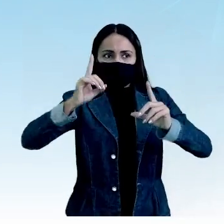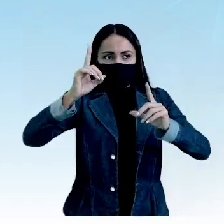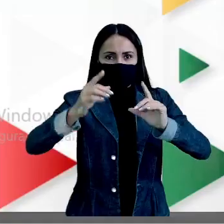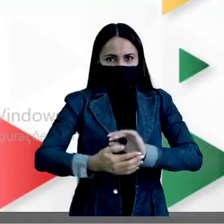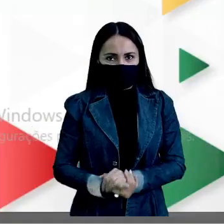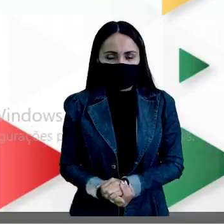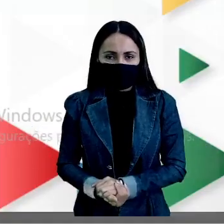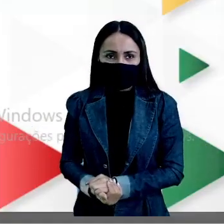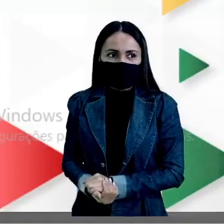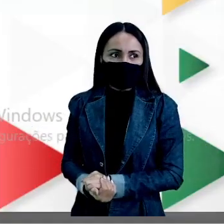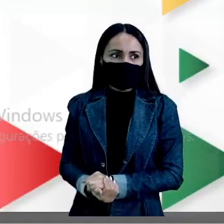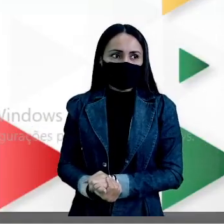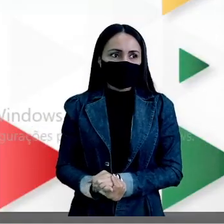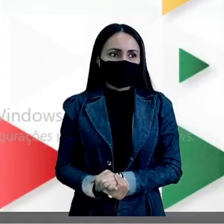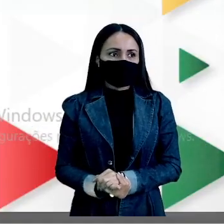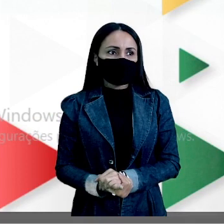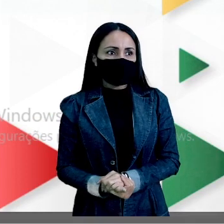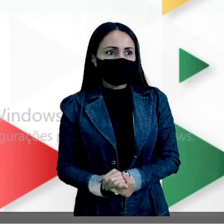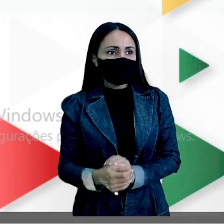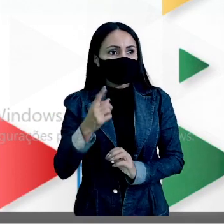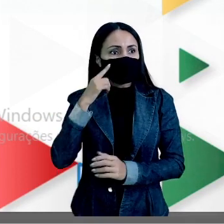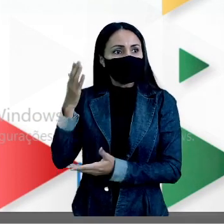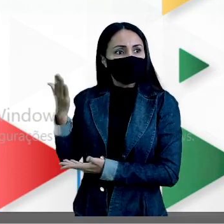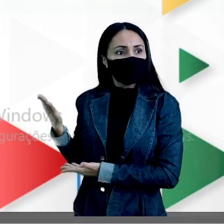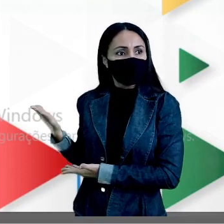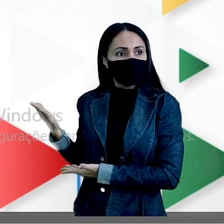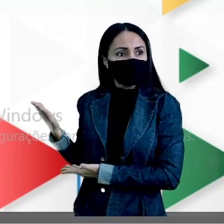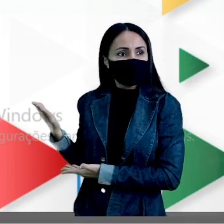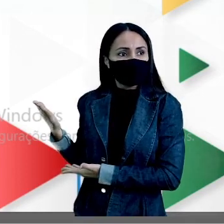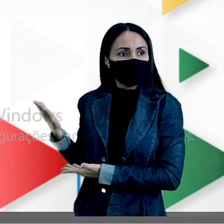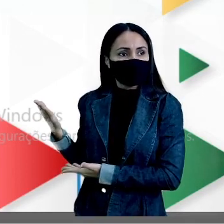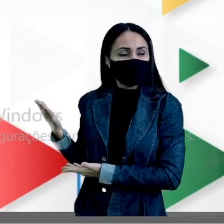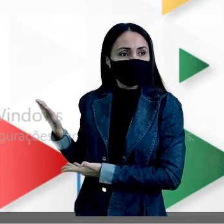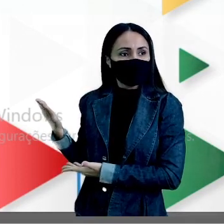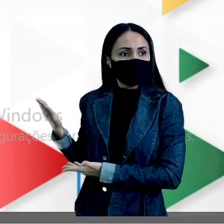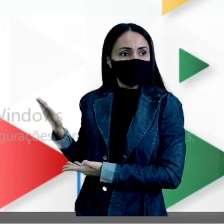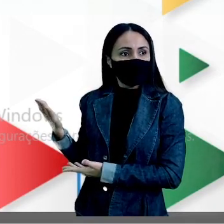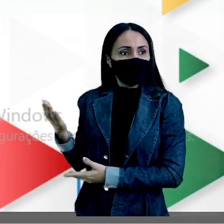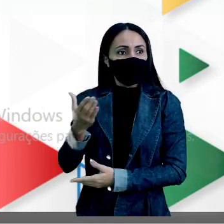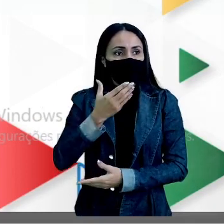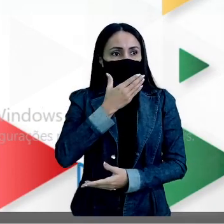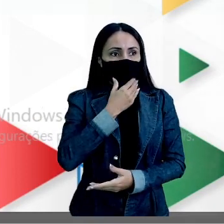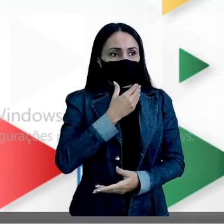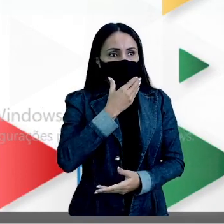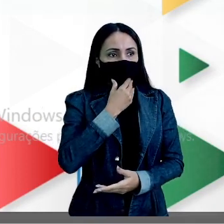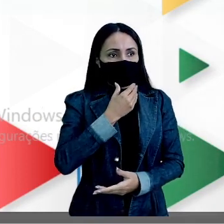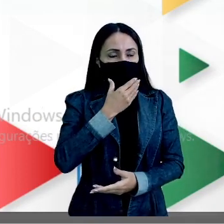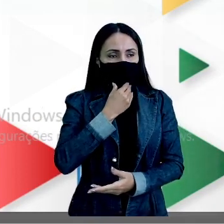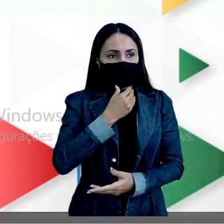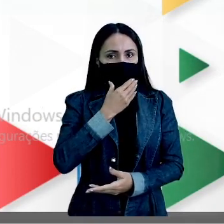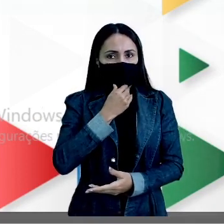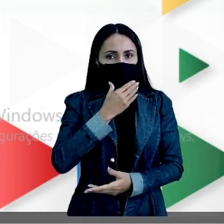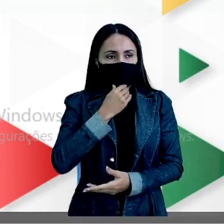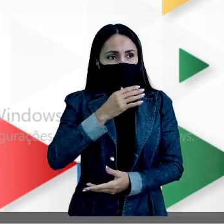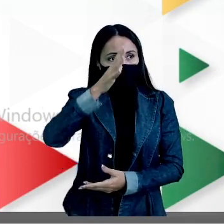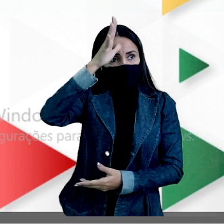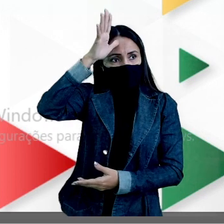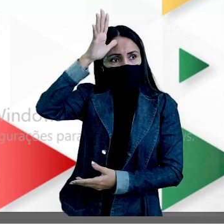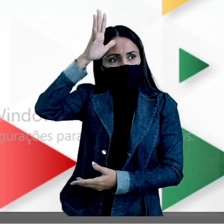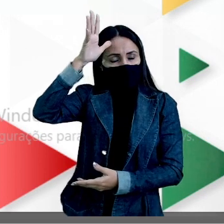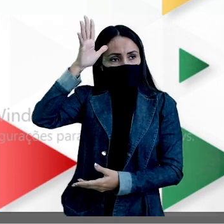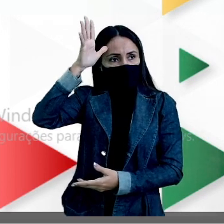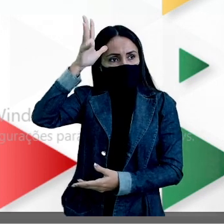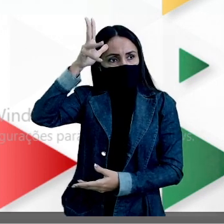De Olinda. E o professor acabou agora de revelar o porquê o nome. Homem da Meia-Noite, que ele sai... Ele não pode sair às 19 horas não,